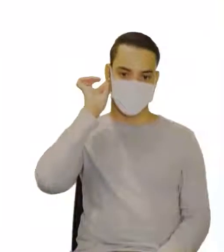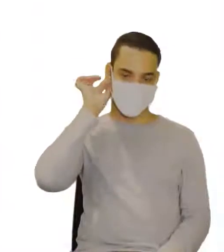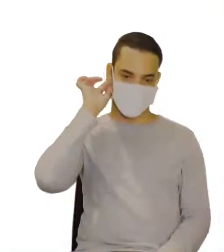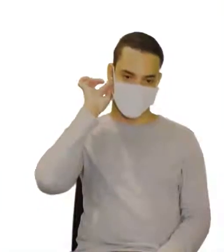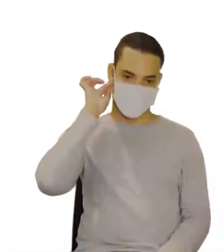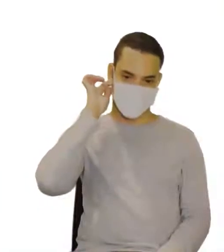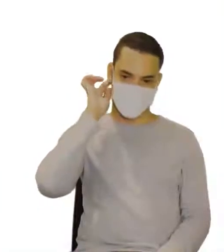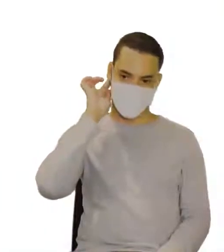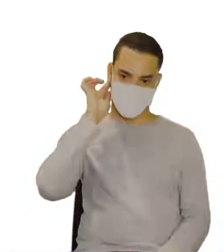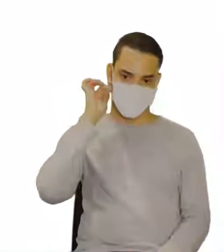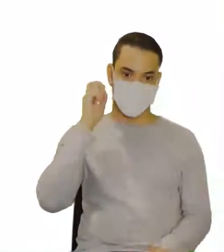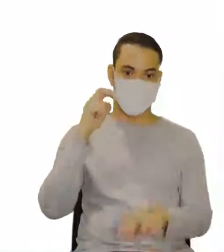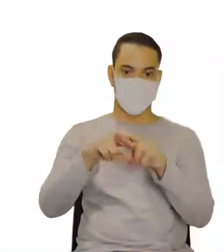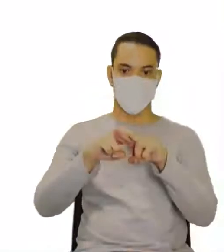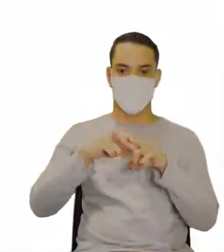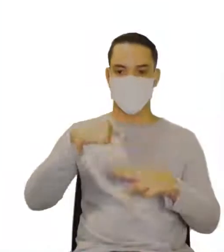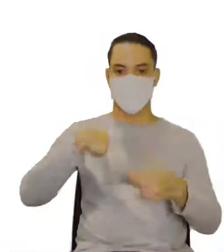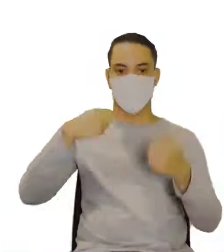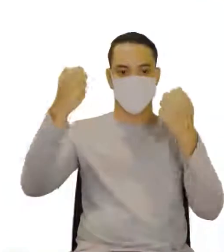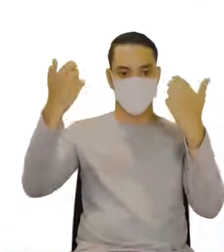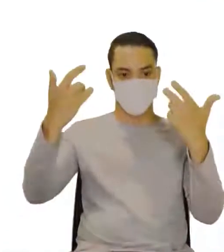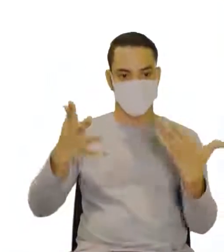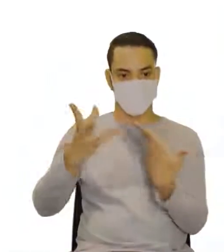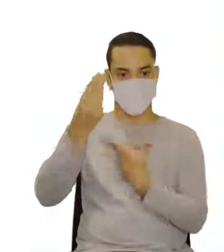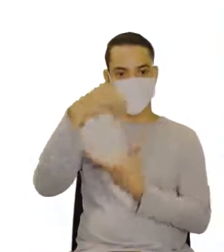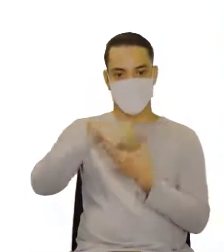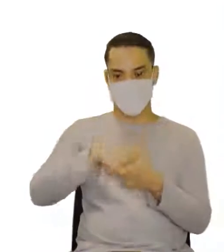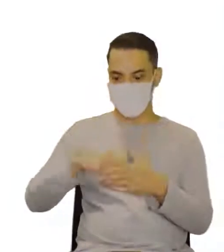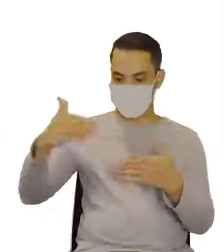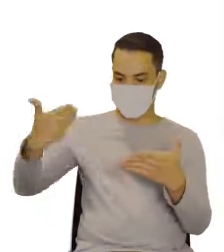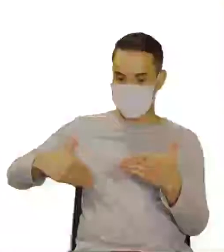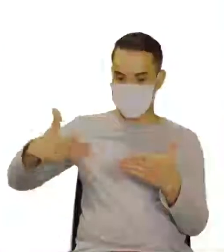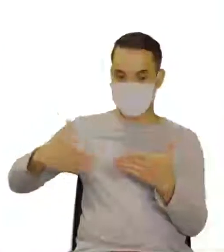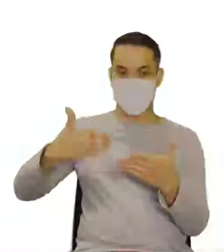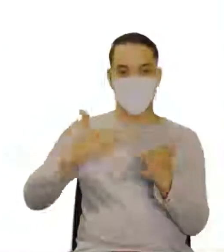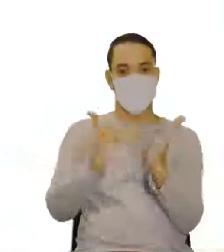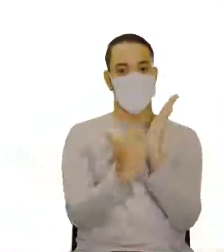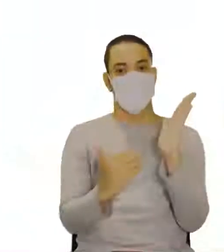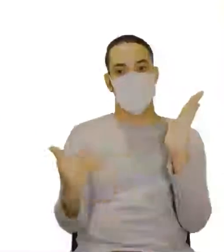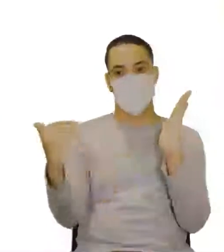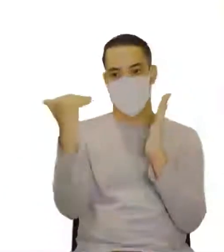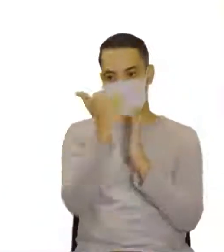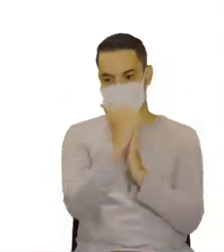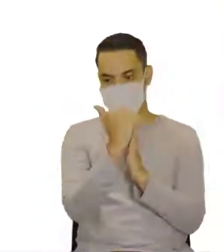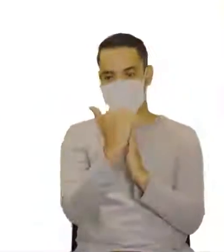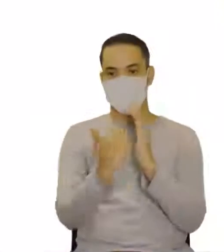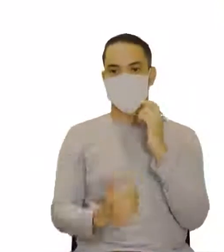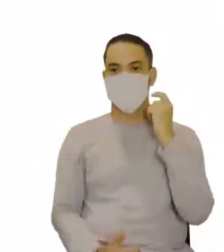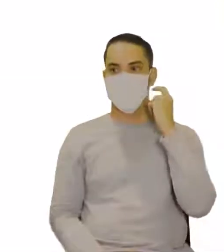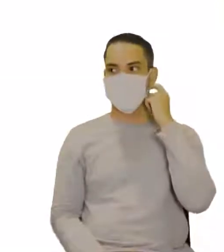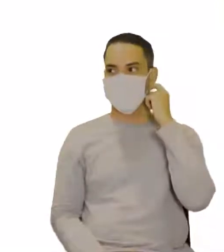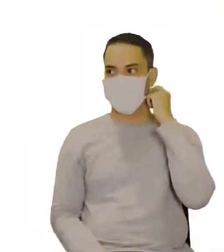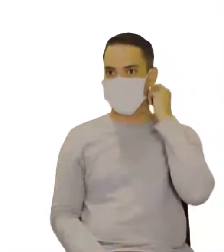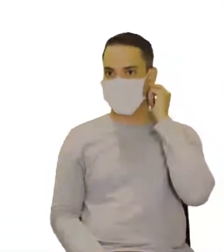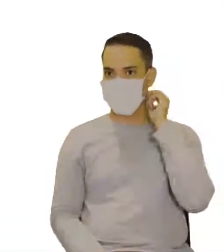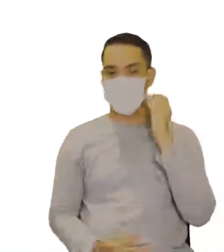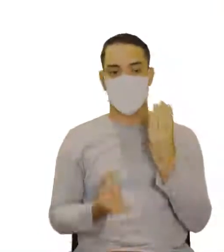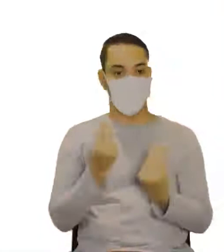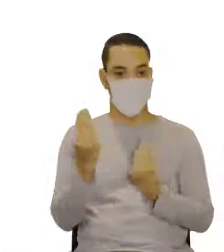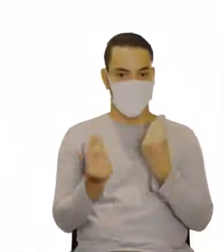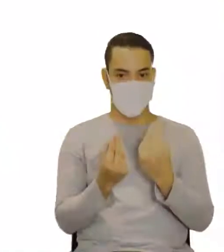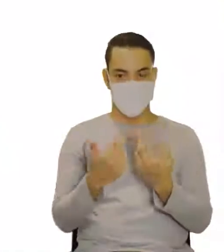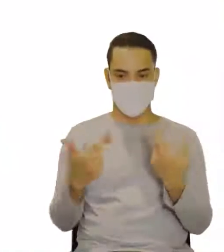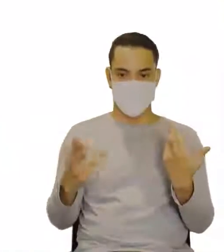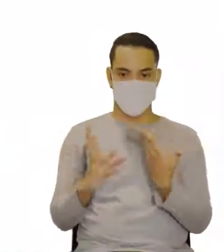faz a associação de geradores em série, é o aumento da resistência. Bom, como as